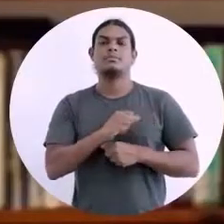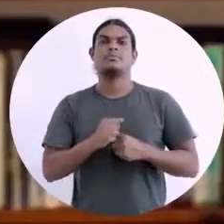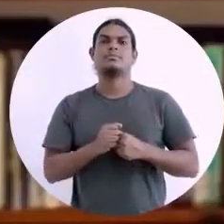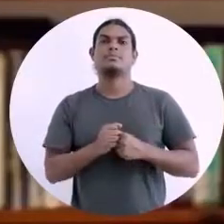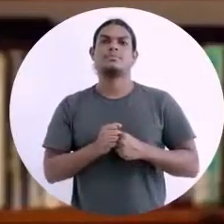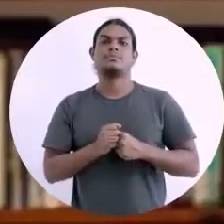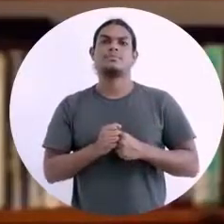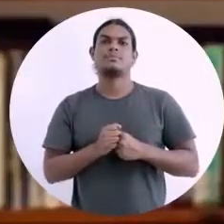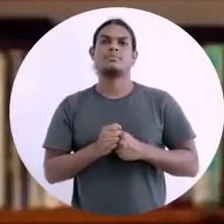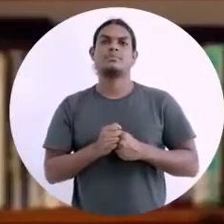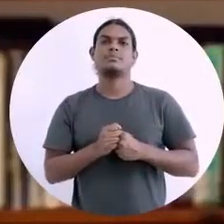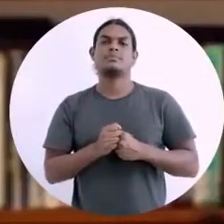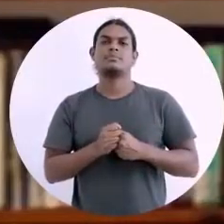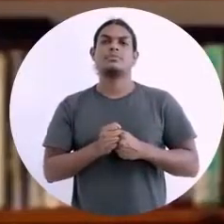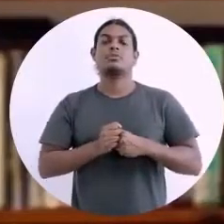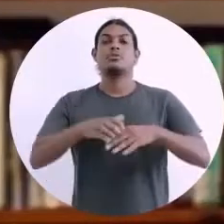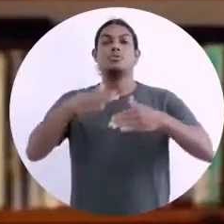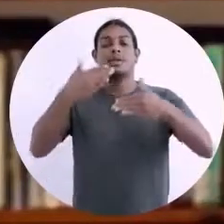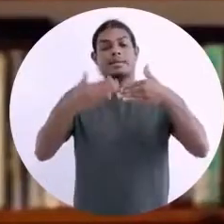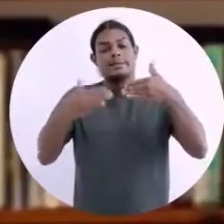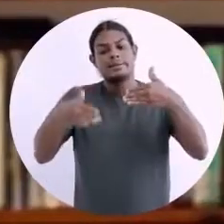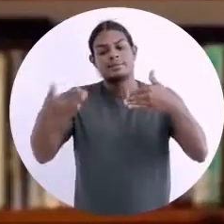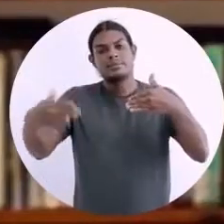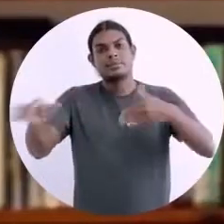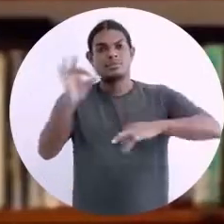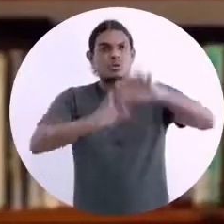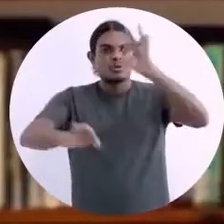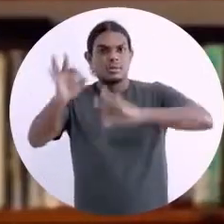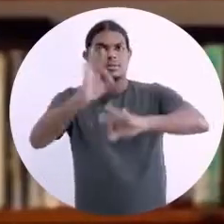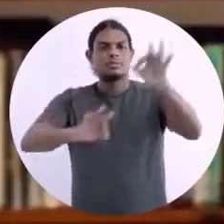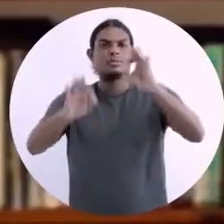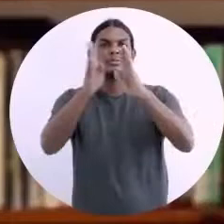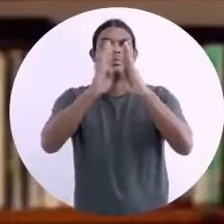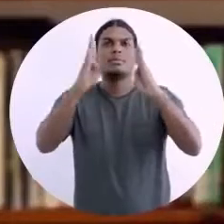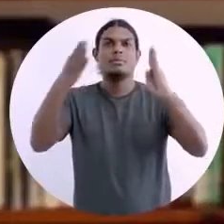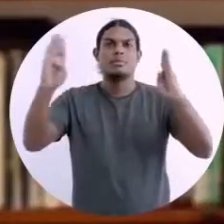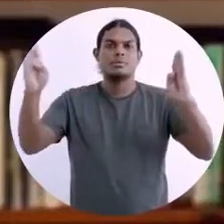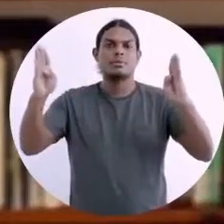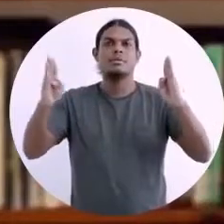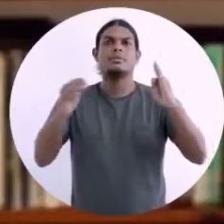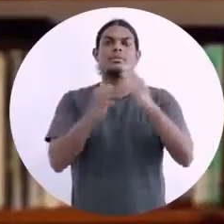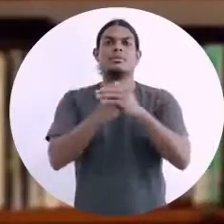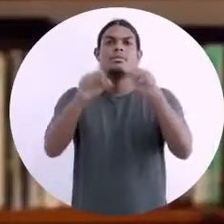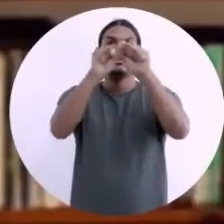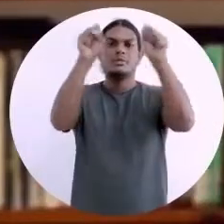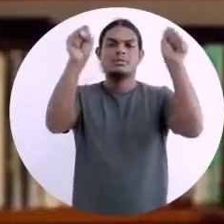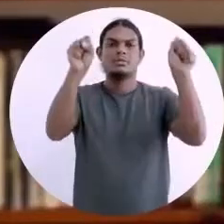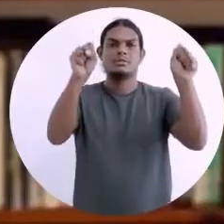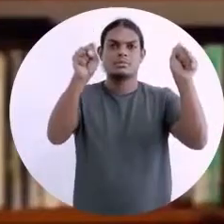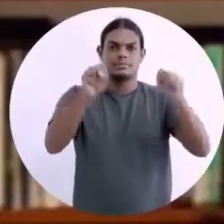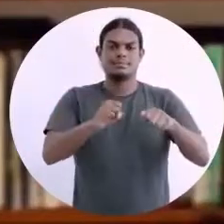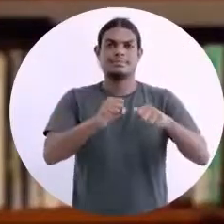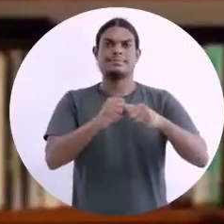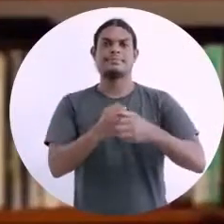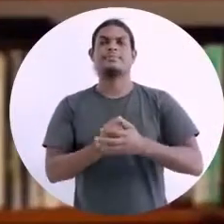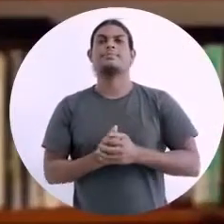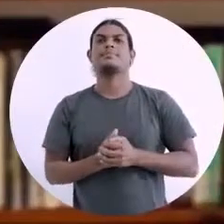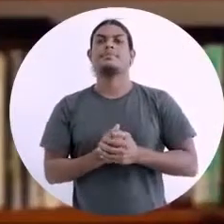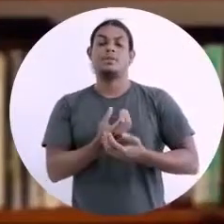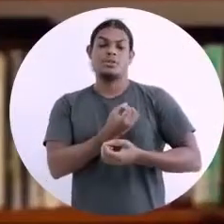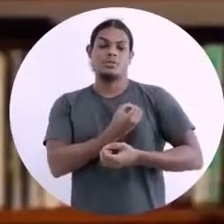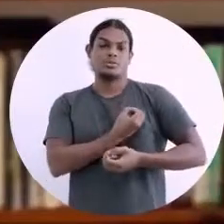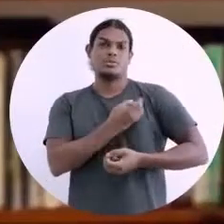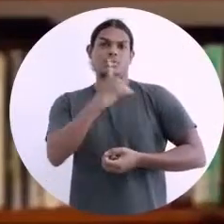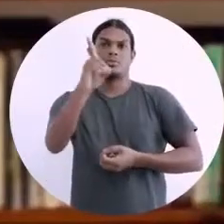filosóficas numa classificação de biblioteca. E esse recurso que ele utilizou é o sistema de numeração decimal. Bom, para vocês